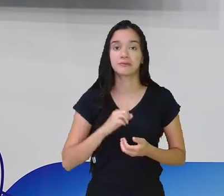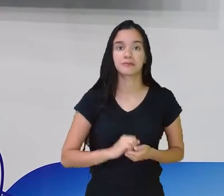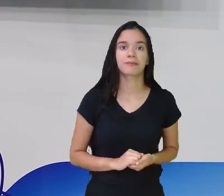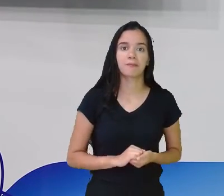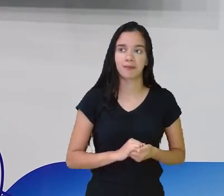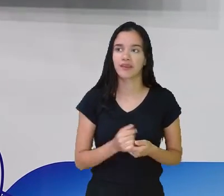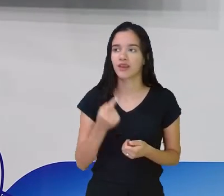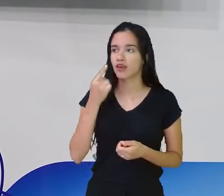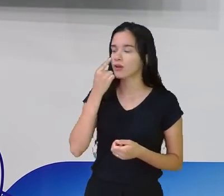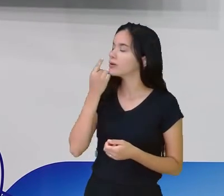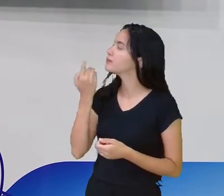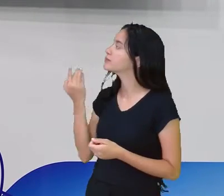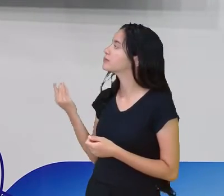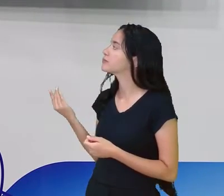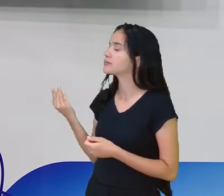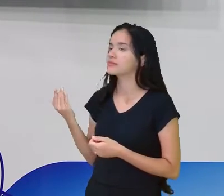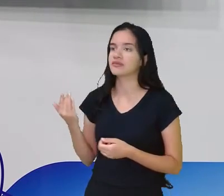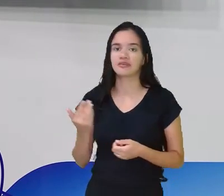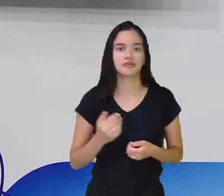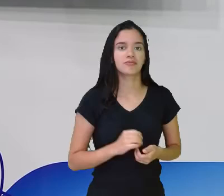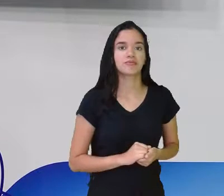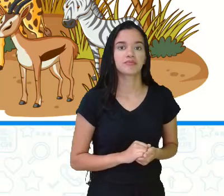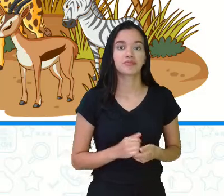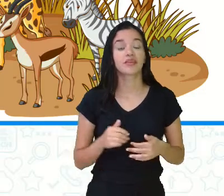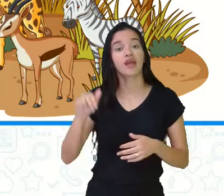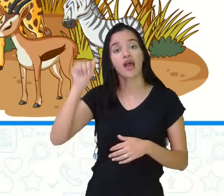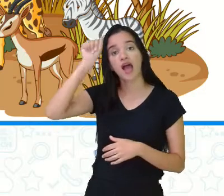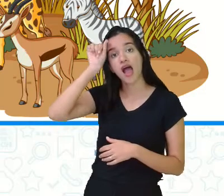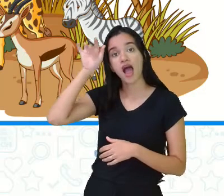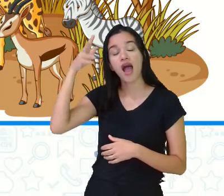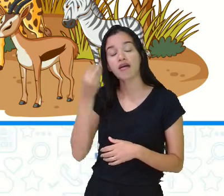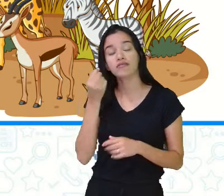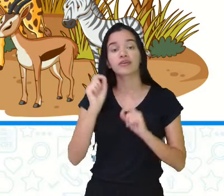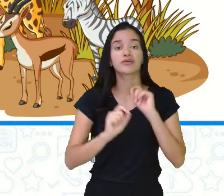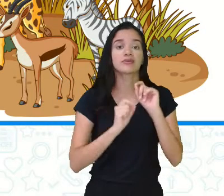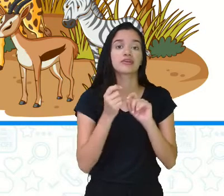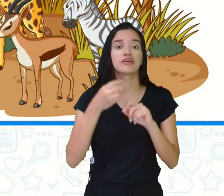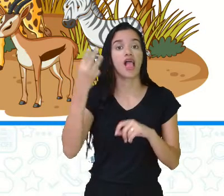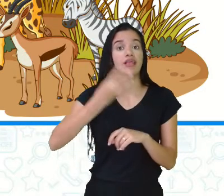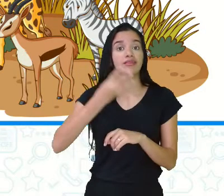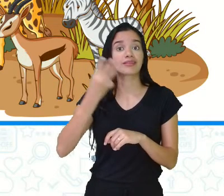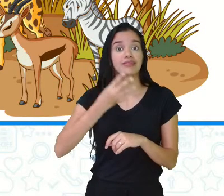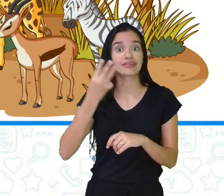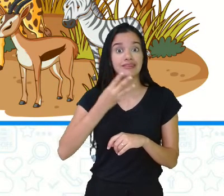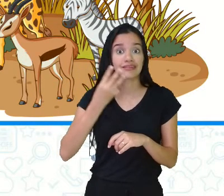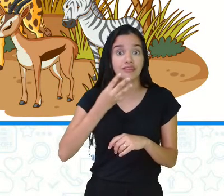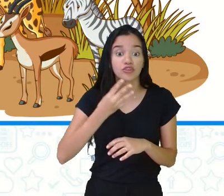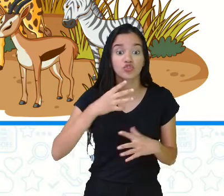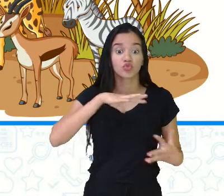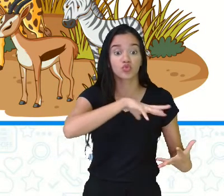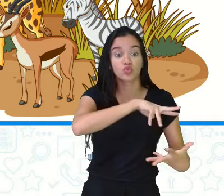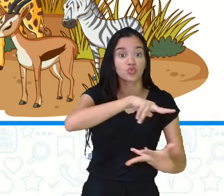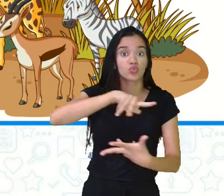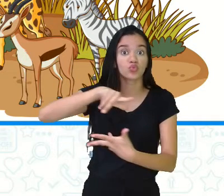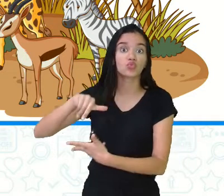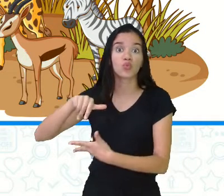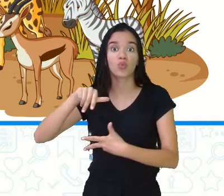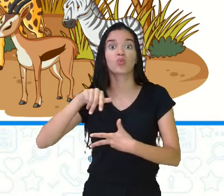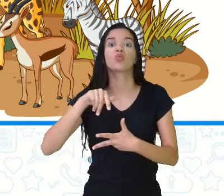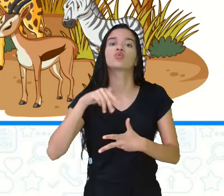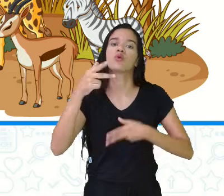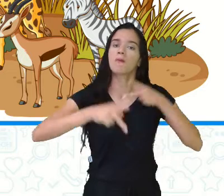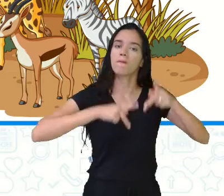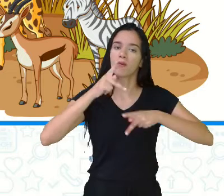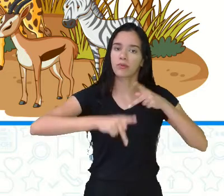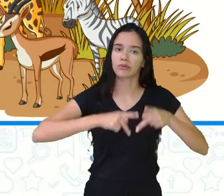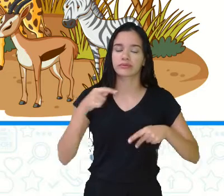certo? Aqui, ó, a África é o terceiro maior continente do mundo e um dos mais populosos.